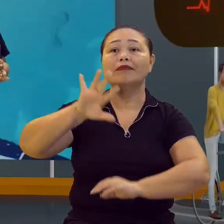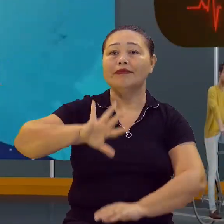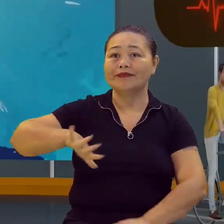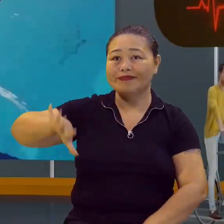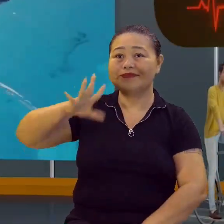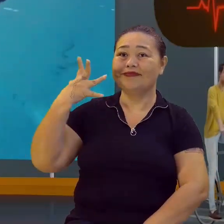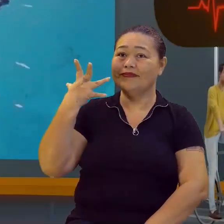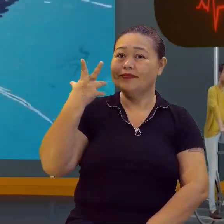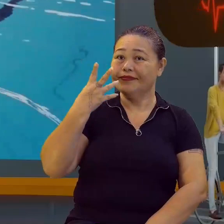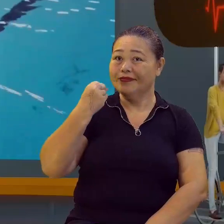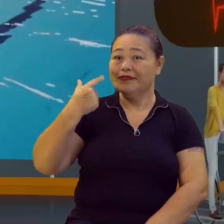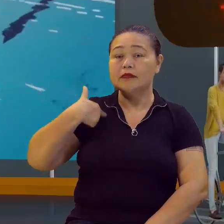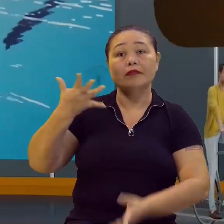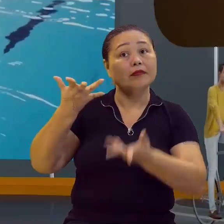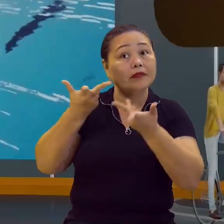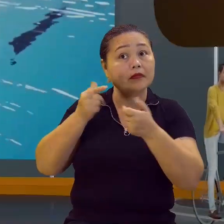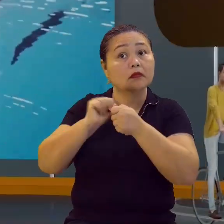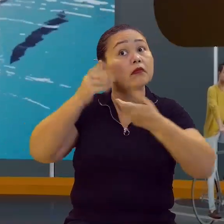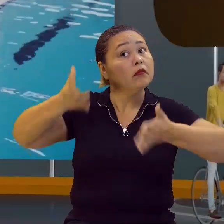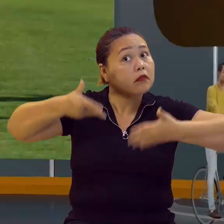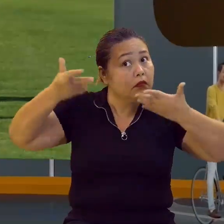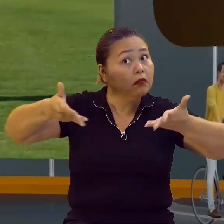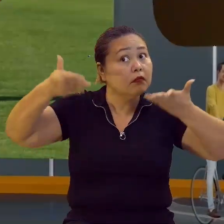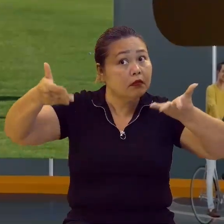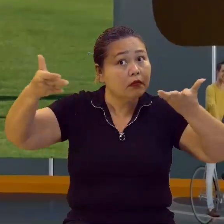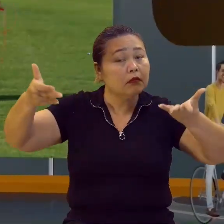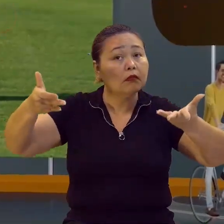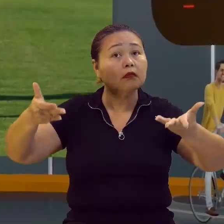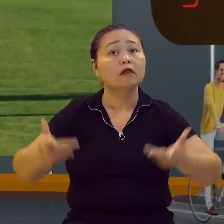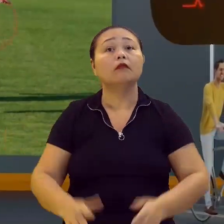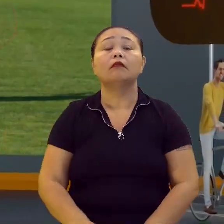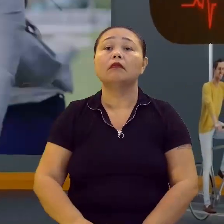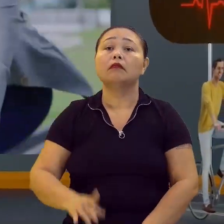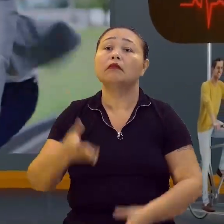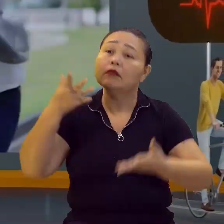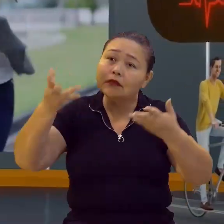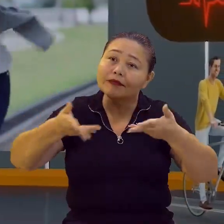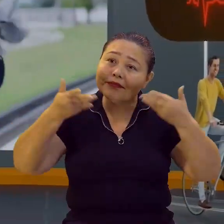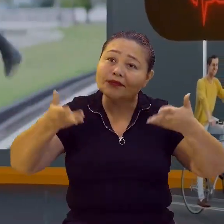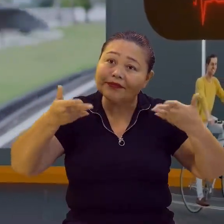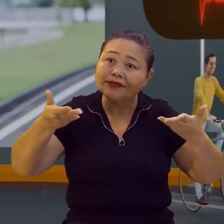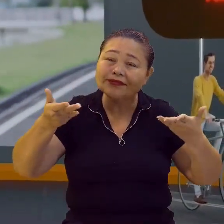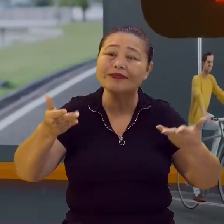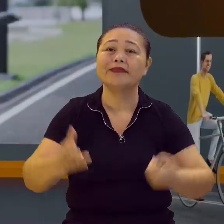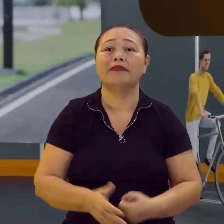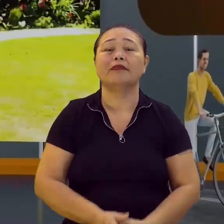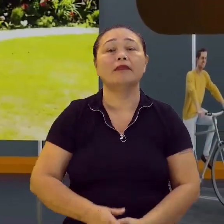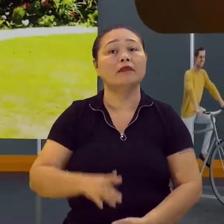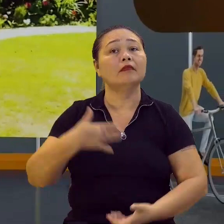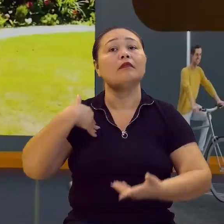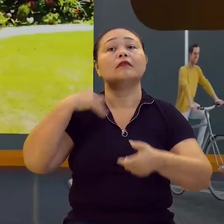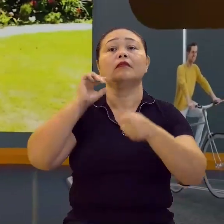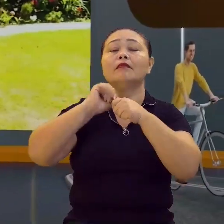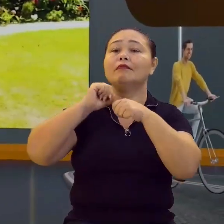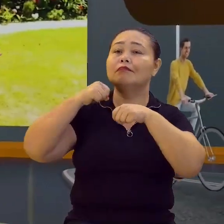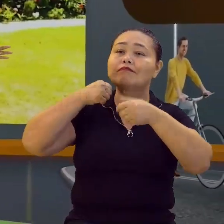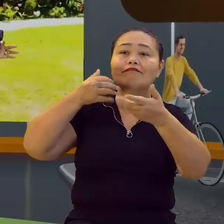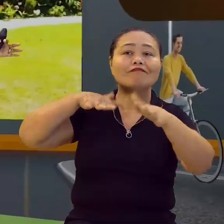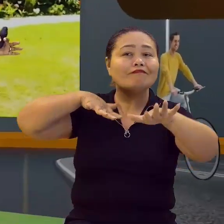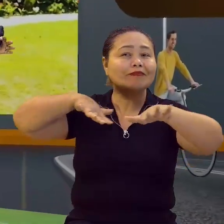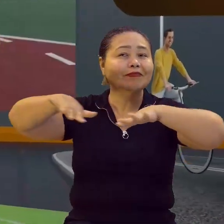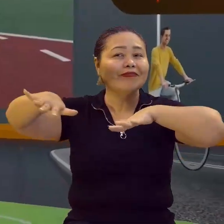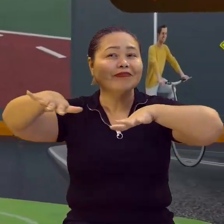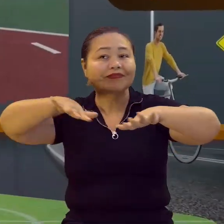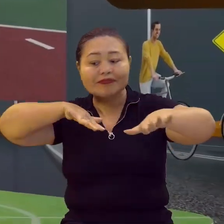para vocês, para motivá-los, tá? Para motivá-los a se exercitarem,